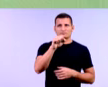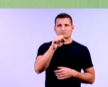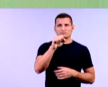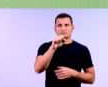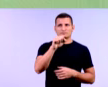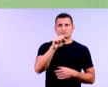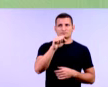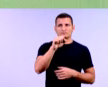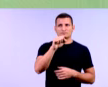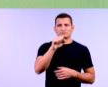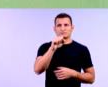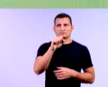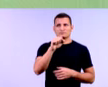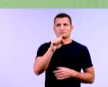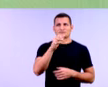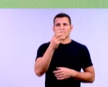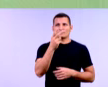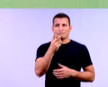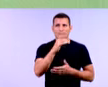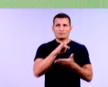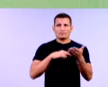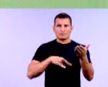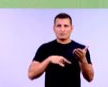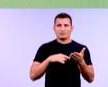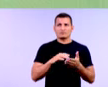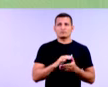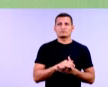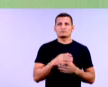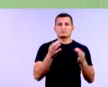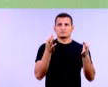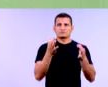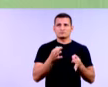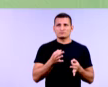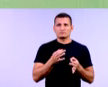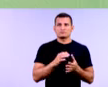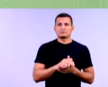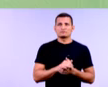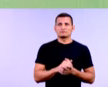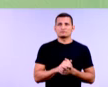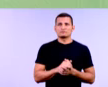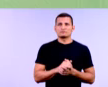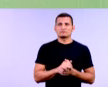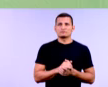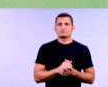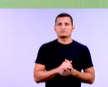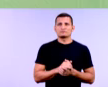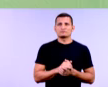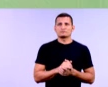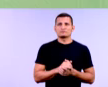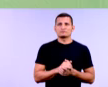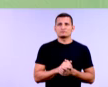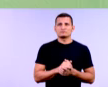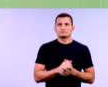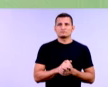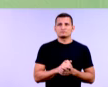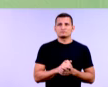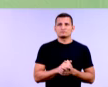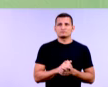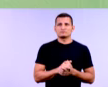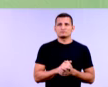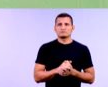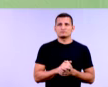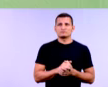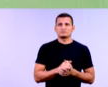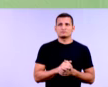Olha a Eu estou expressão em mandando. anexo, né? Em anexo, olha a Tá preposição. certo também. Esse- Porque ela fica invariável. Uhum.